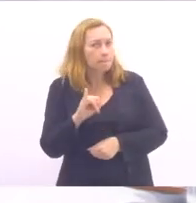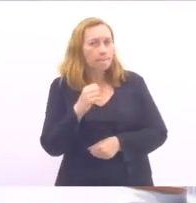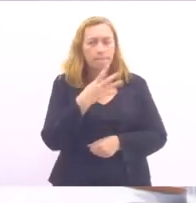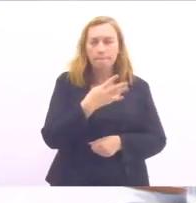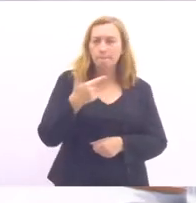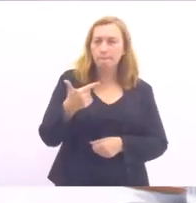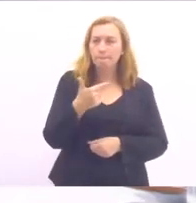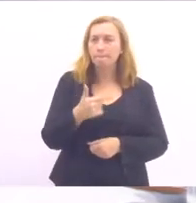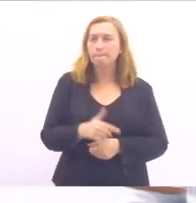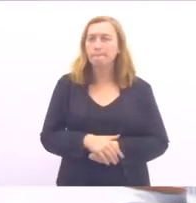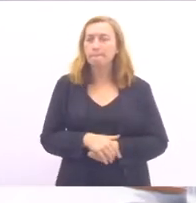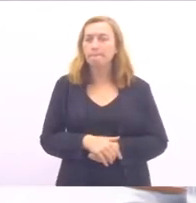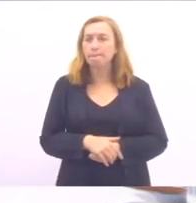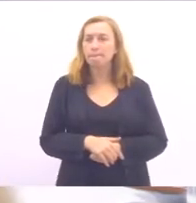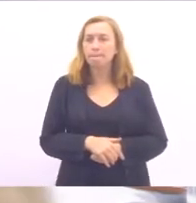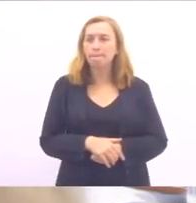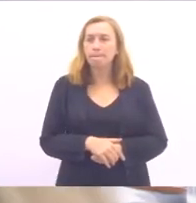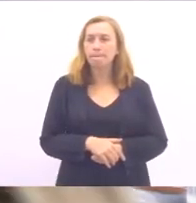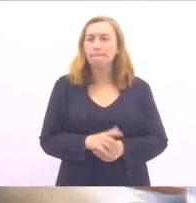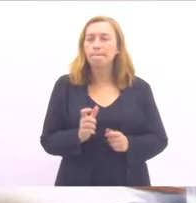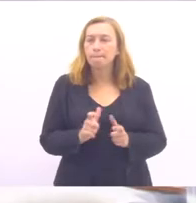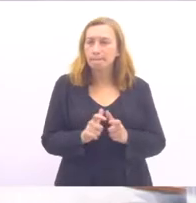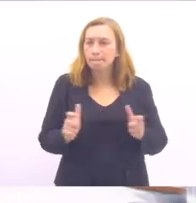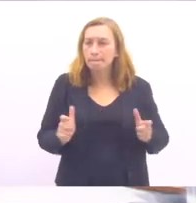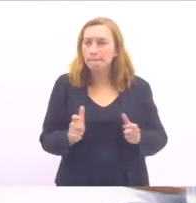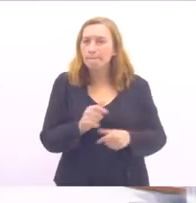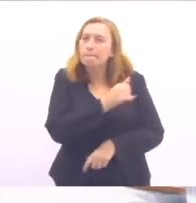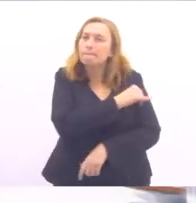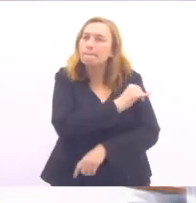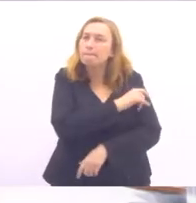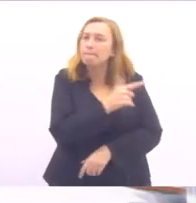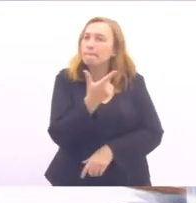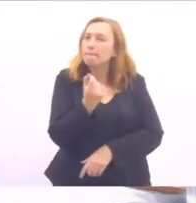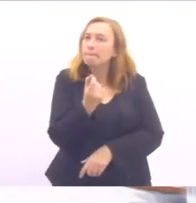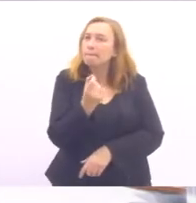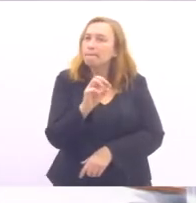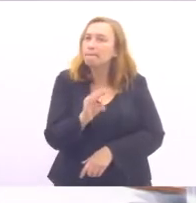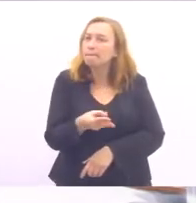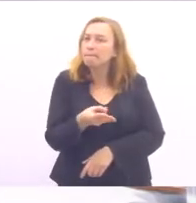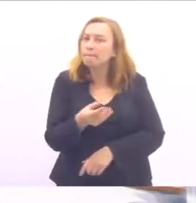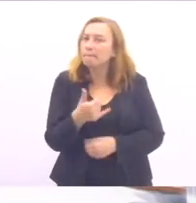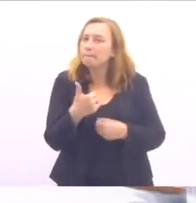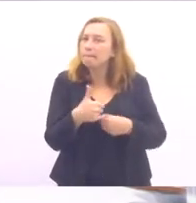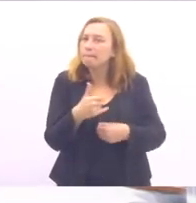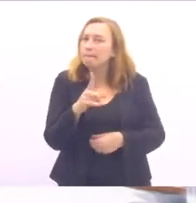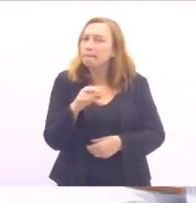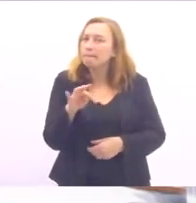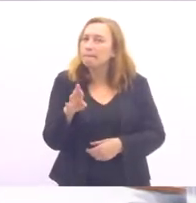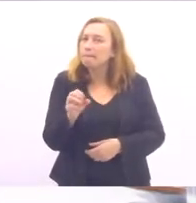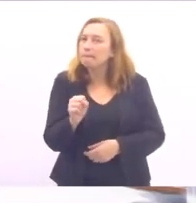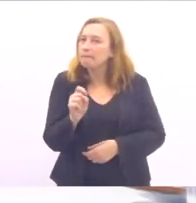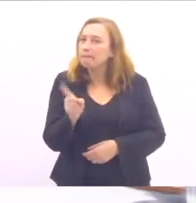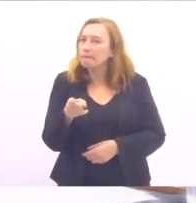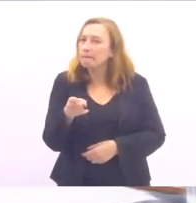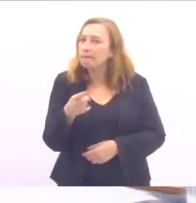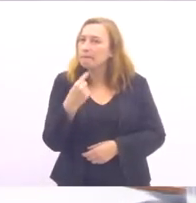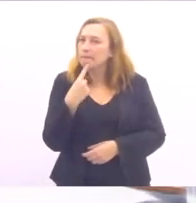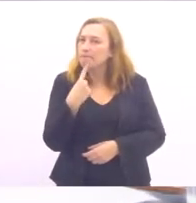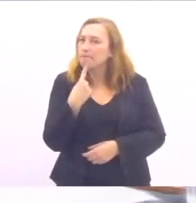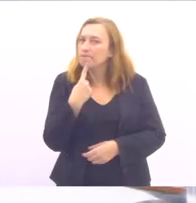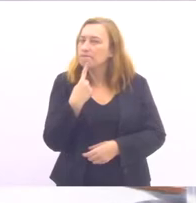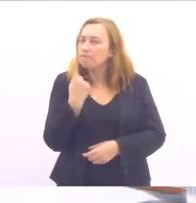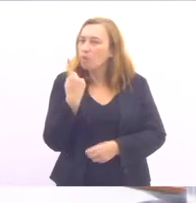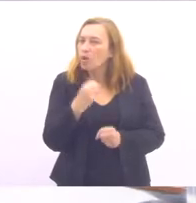42. Teve um ano que no Grande Rio a gente tirou tipo 20 milhões de litros. Não foram os 20 milhões de litros